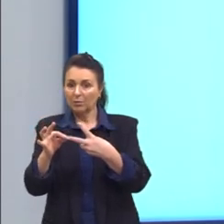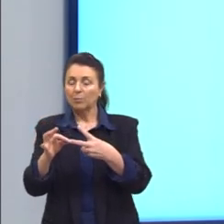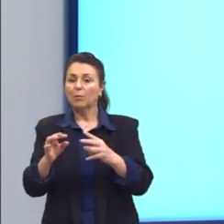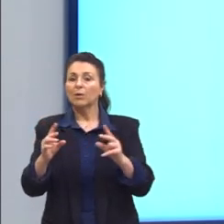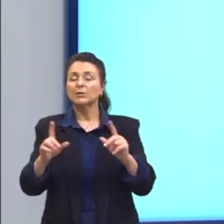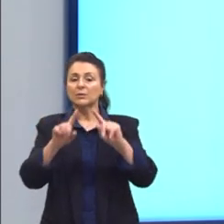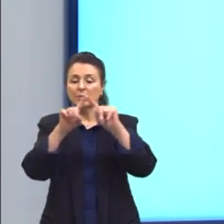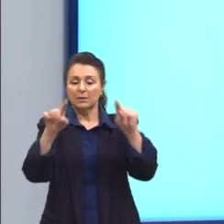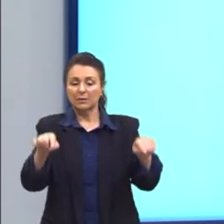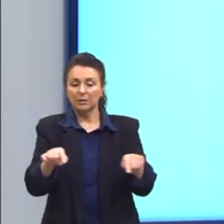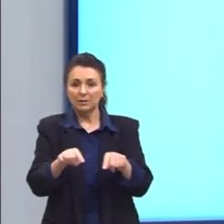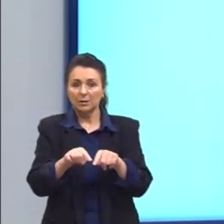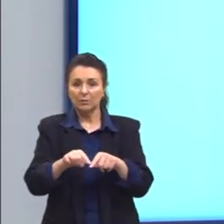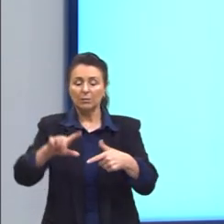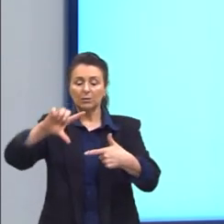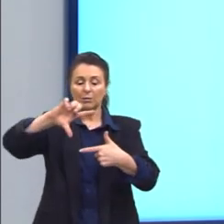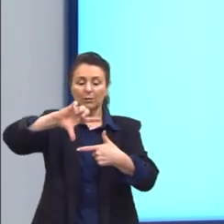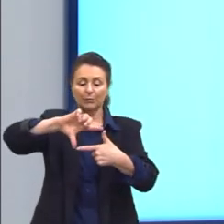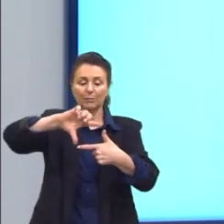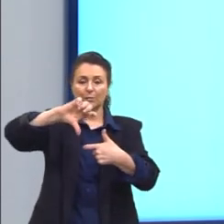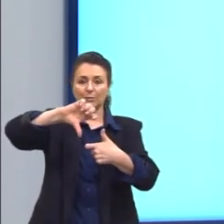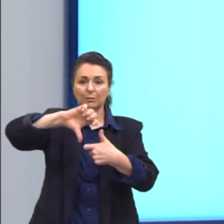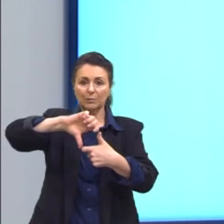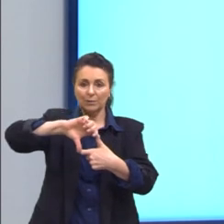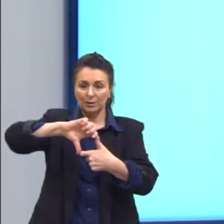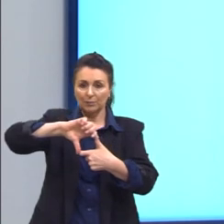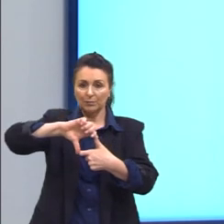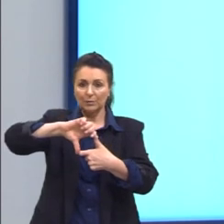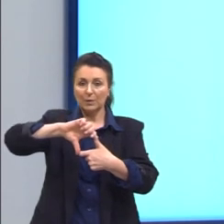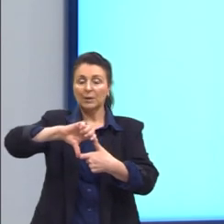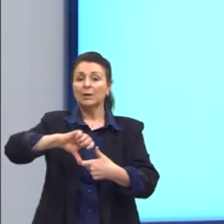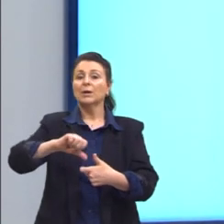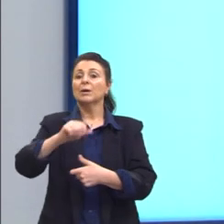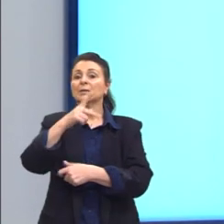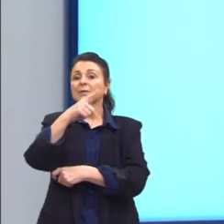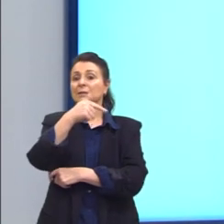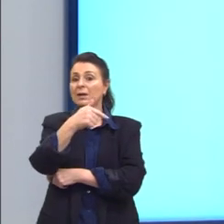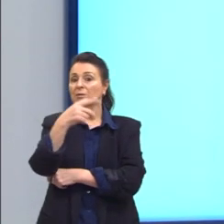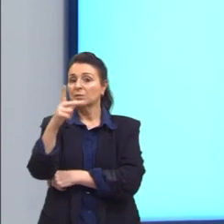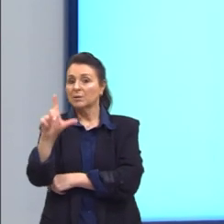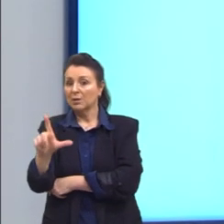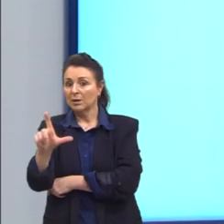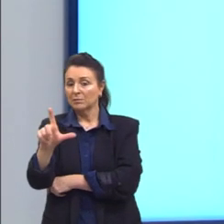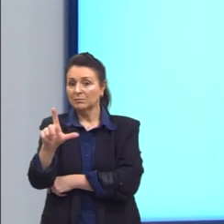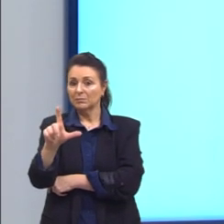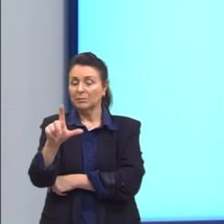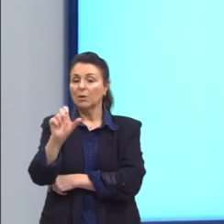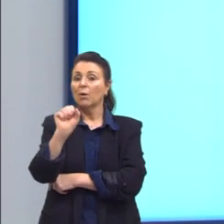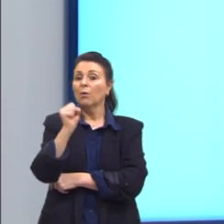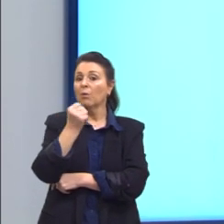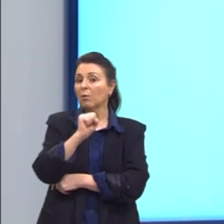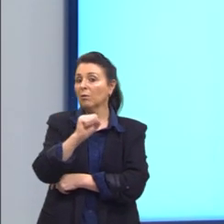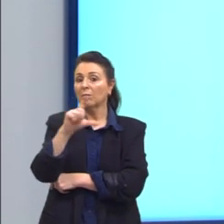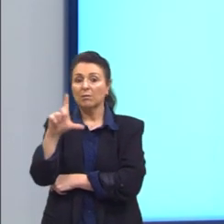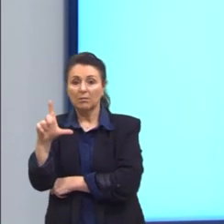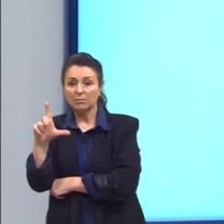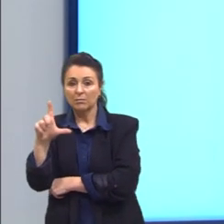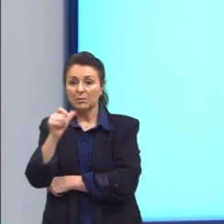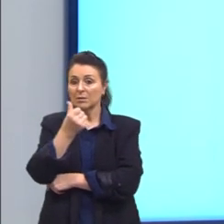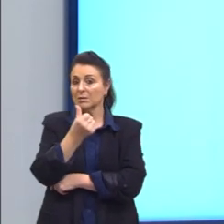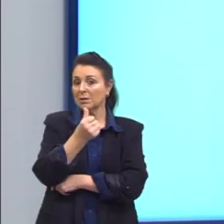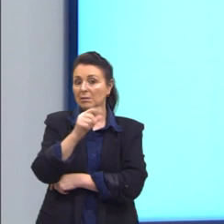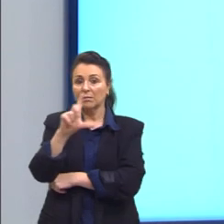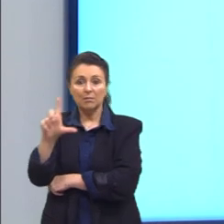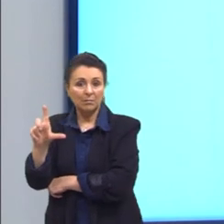triângulos quadrados retângulos pentagonos hexagonos ou qualquer outro polígono Além